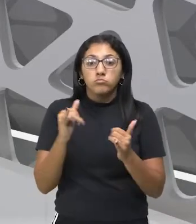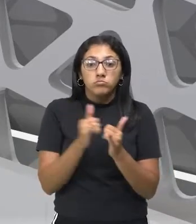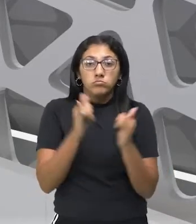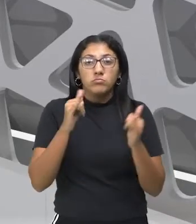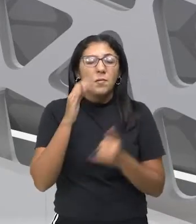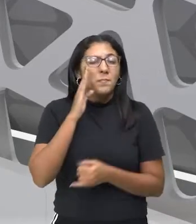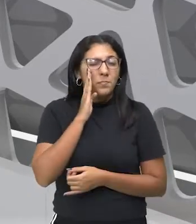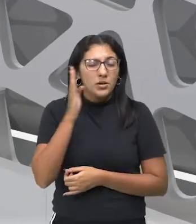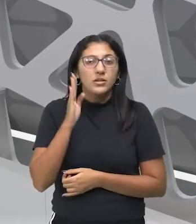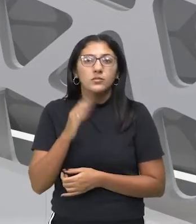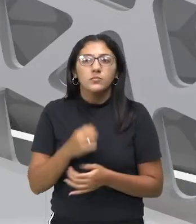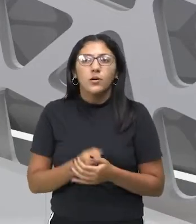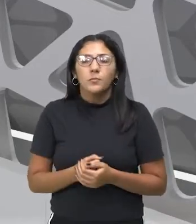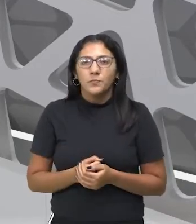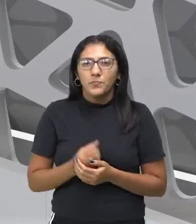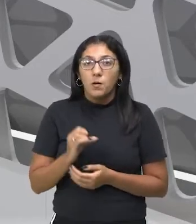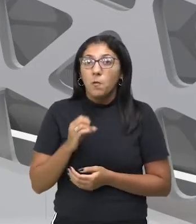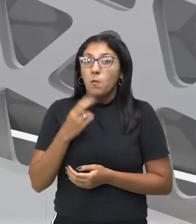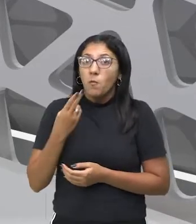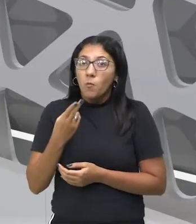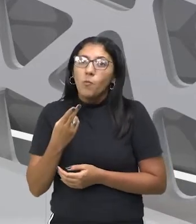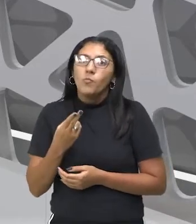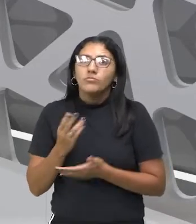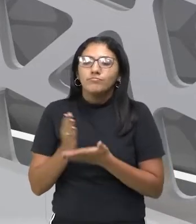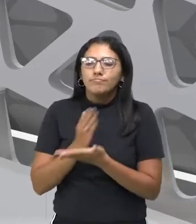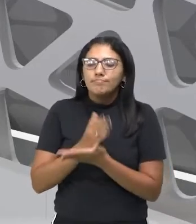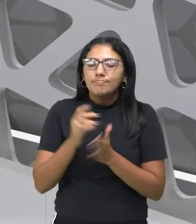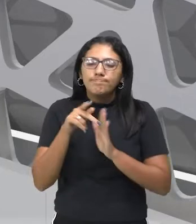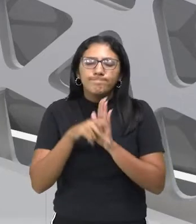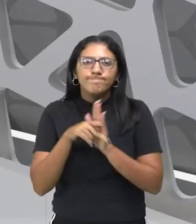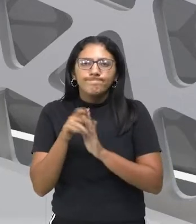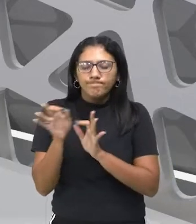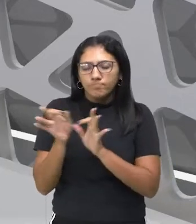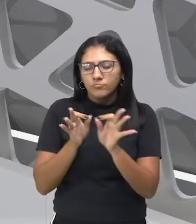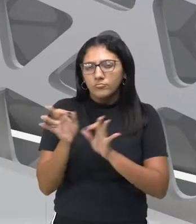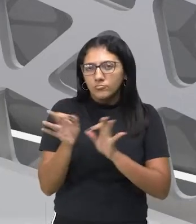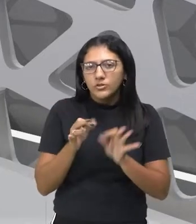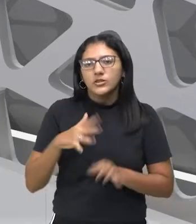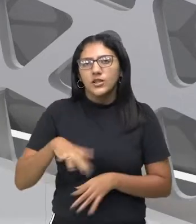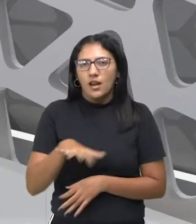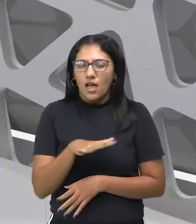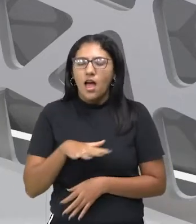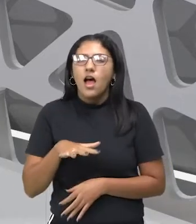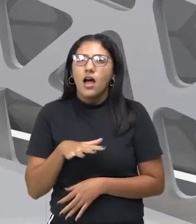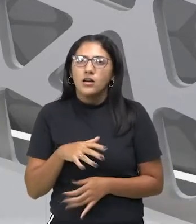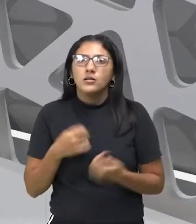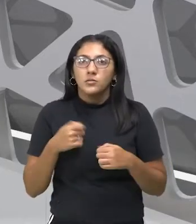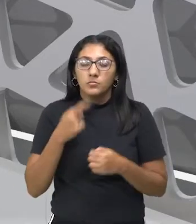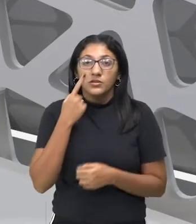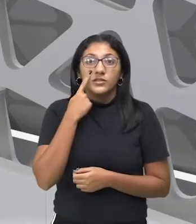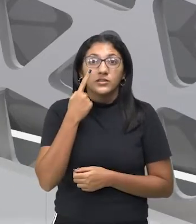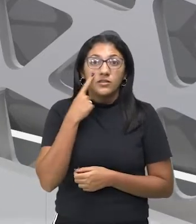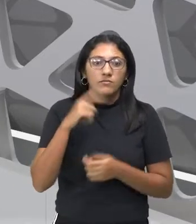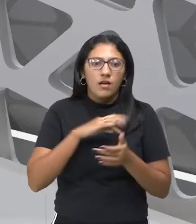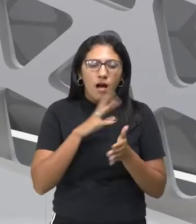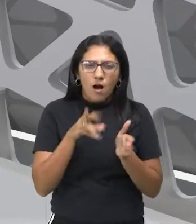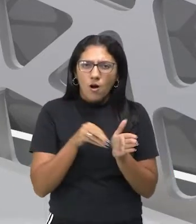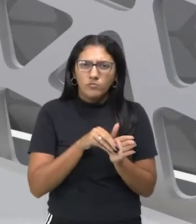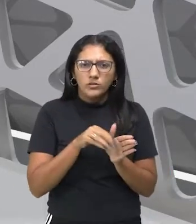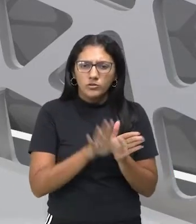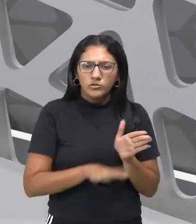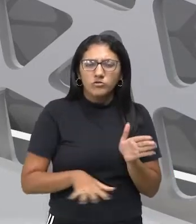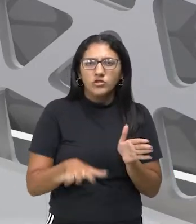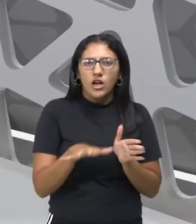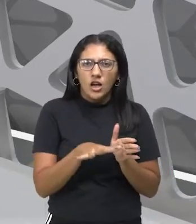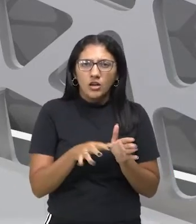que já estão instaladas ou em alguma etapa de planejamento nessa região, que a gente vai ter, então, a Amazônia dentro